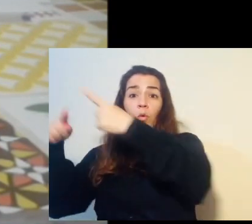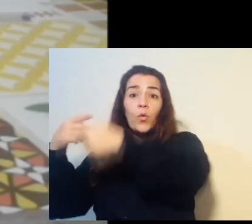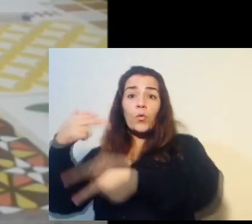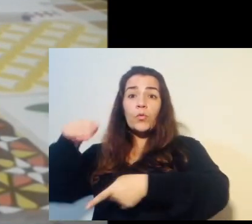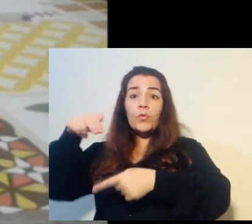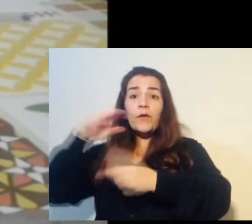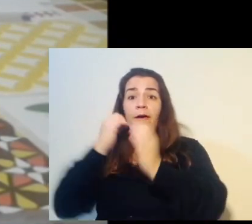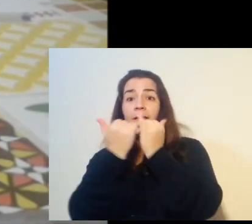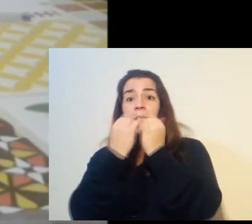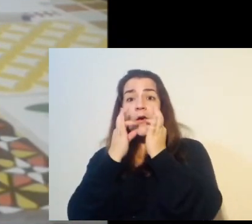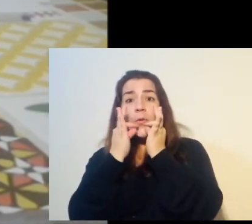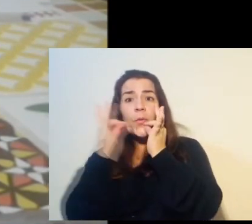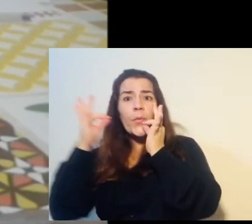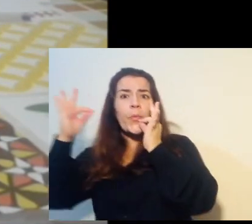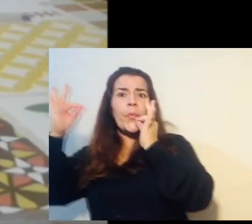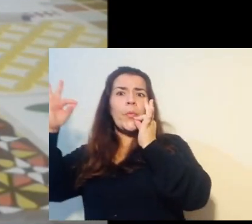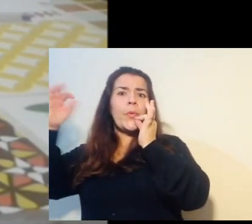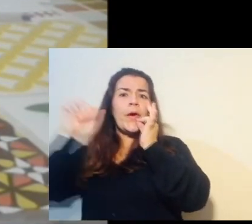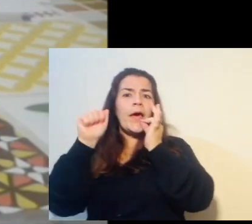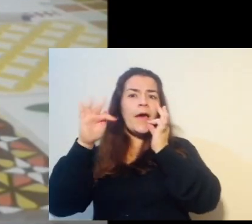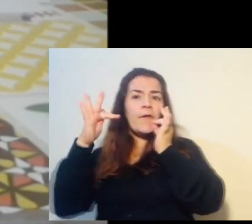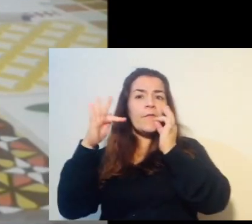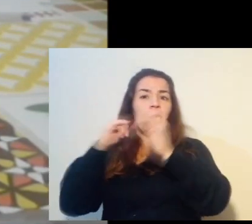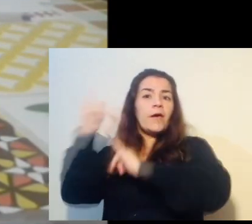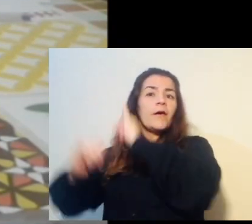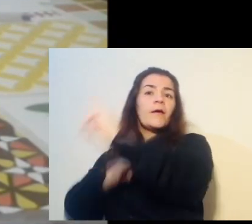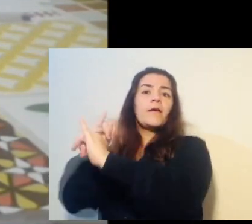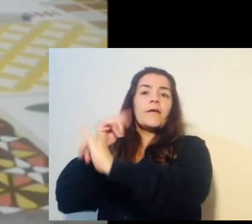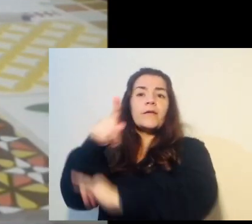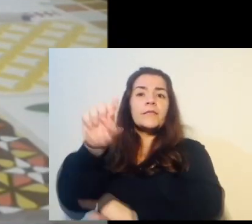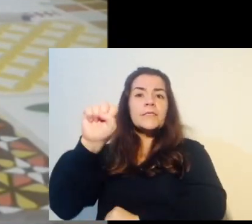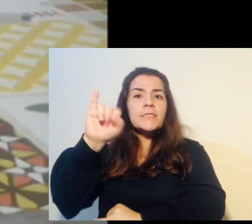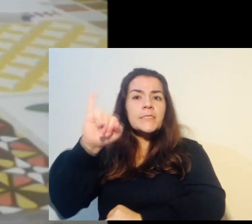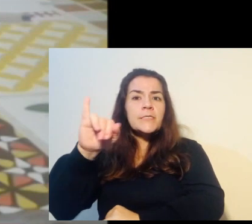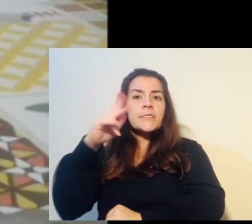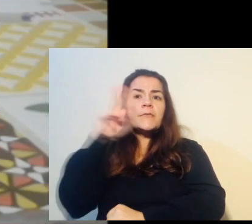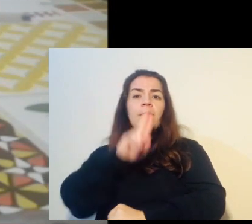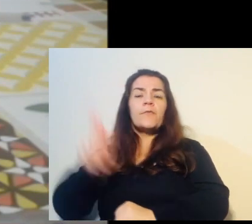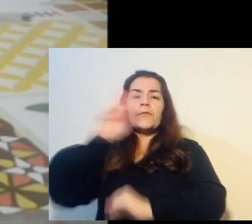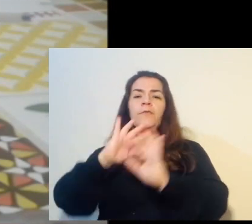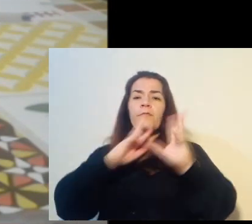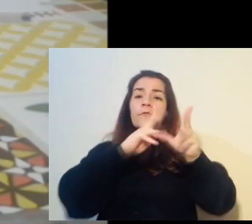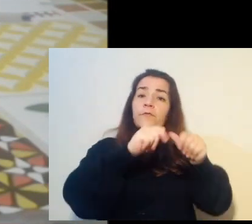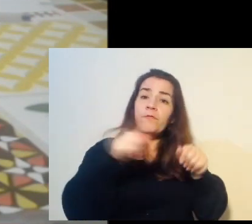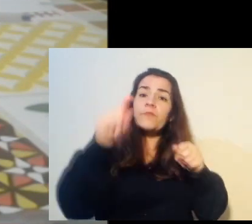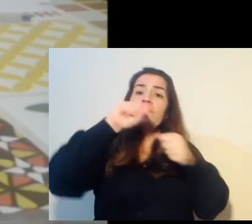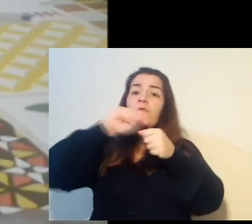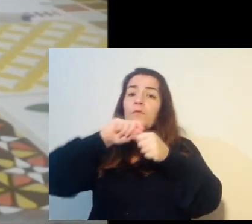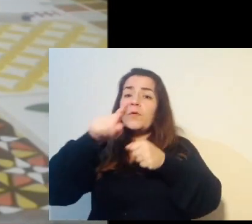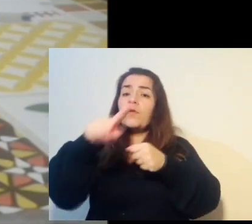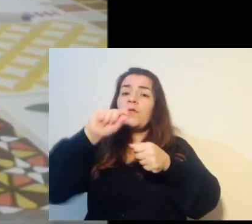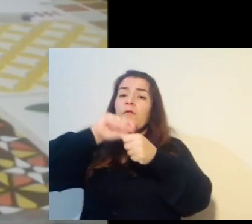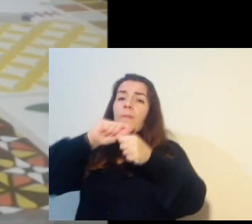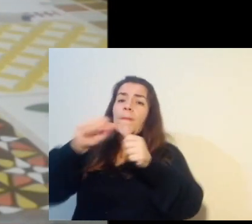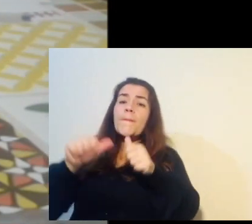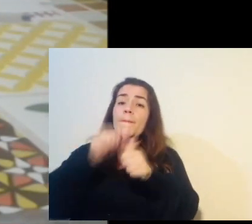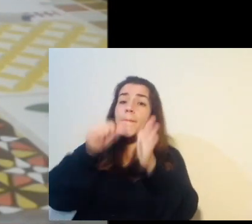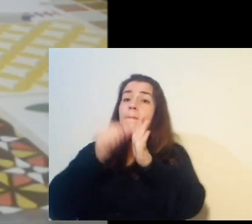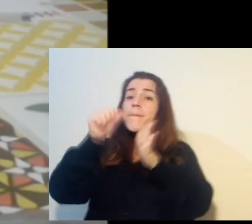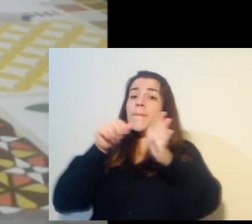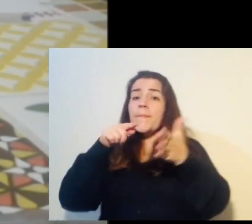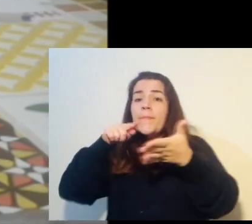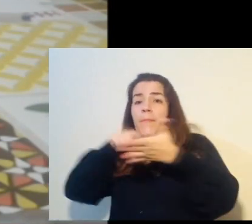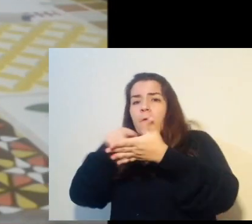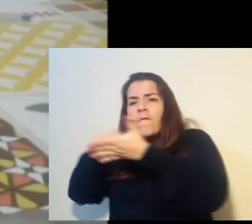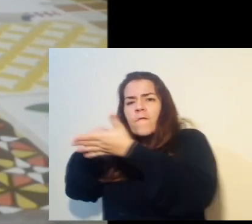o afinador de novo, para a gente ver como que ficam, né? Primeira nota Si, que é tudo fechado, como a gente viu, que é representando o primeiro